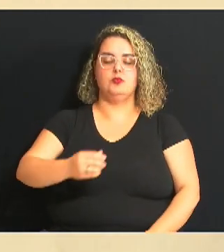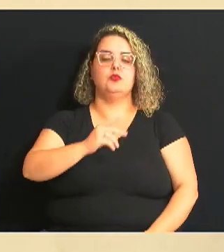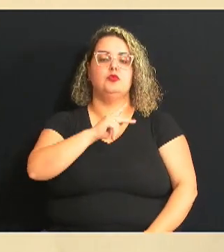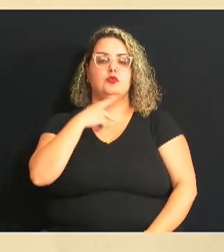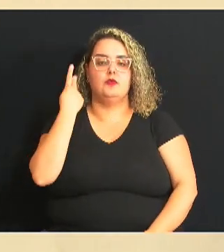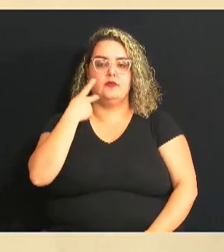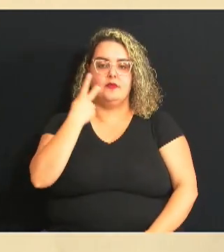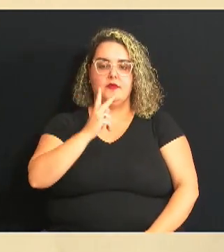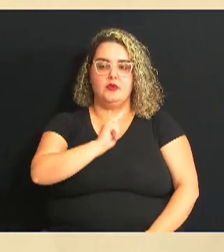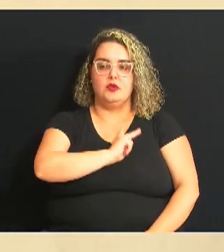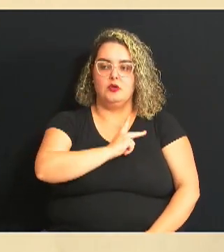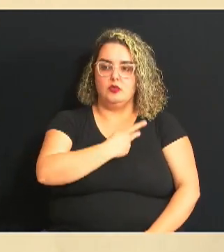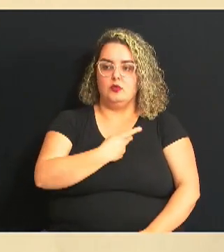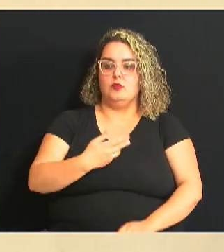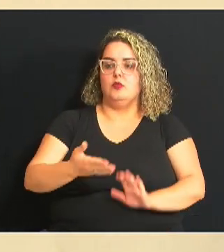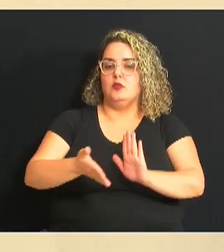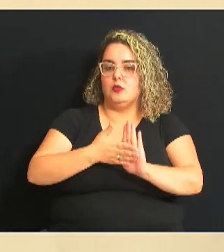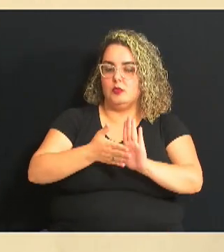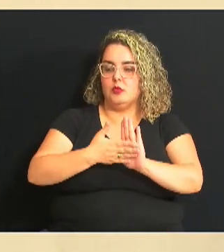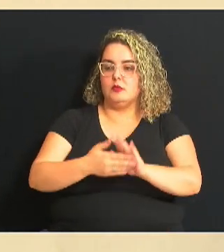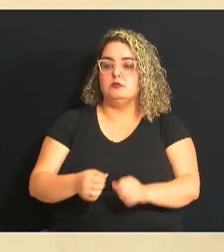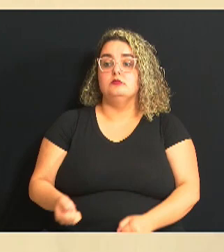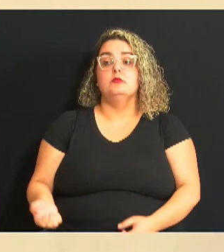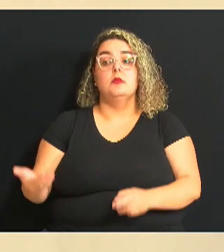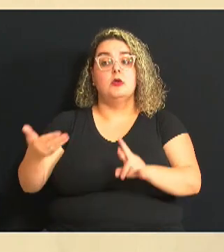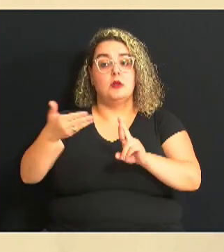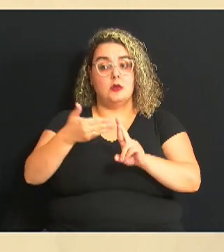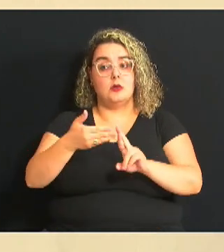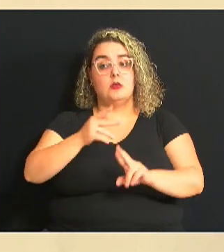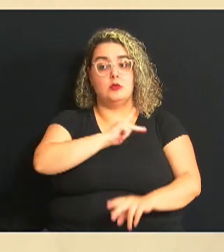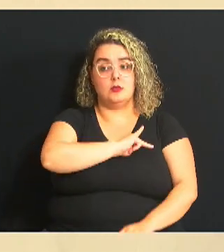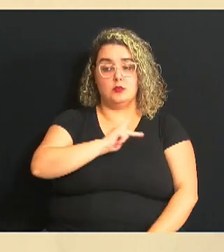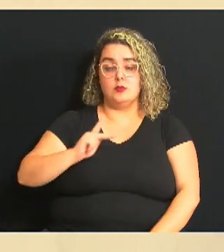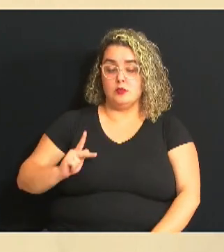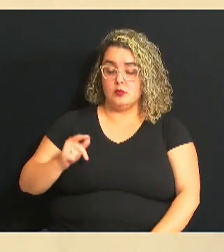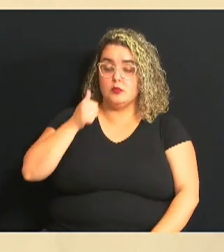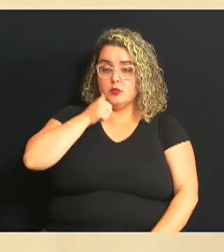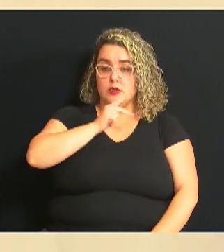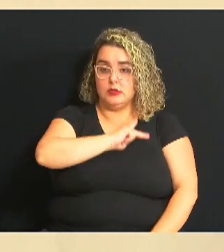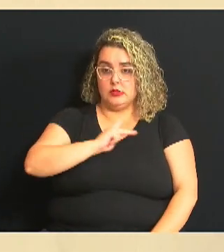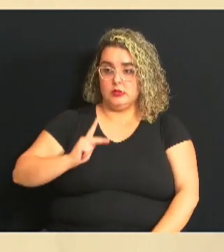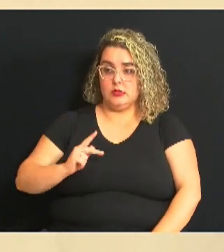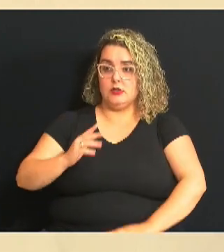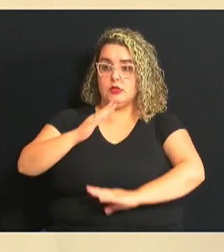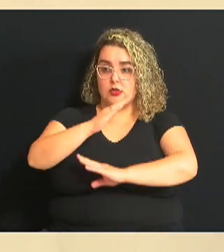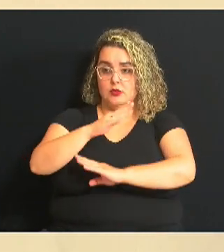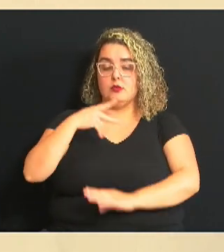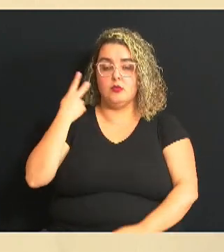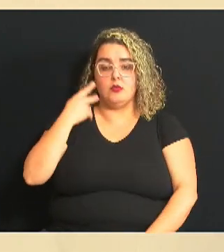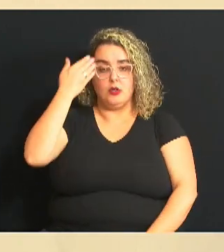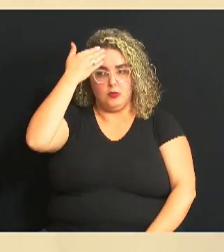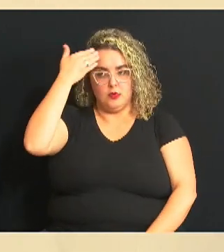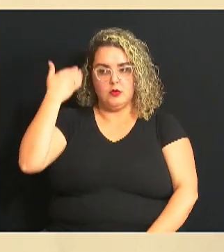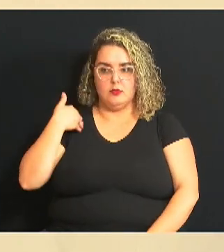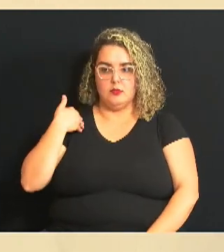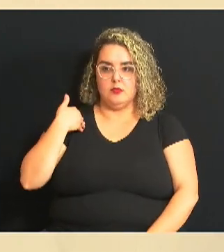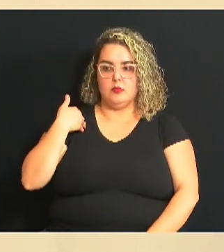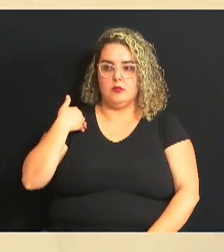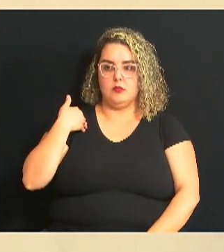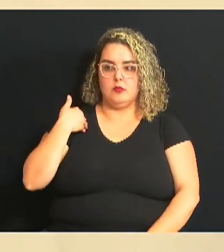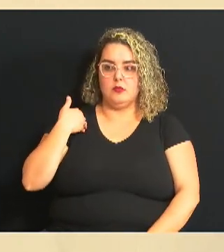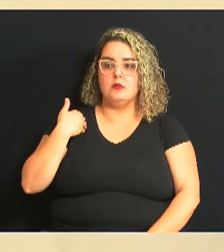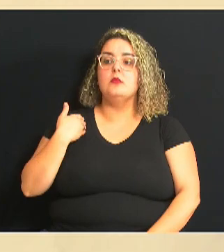para compor a mesa, representando a presidente da Câmara Municipal de Campinas, vereadora Débora Palermo, e